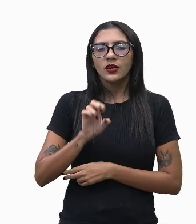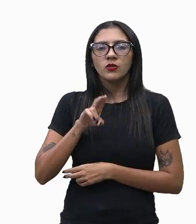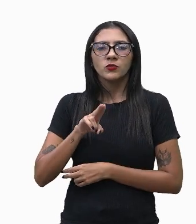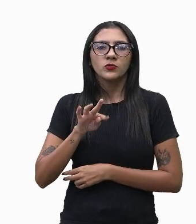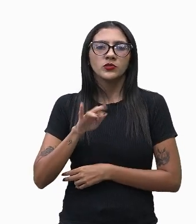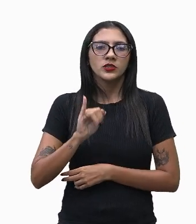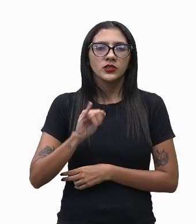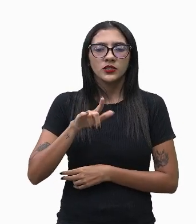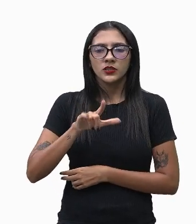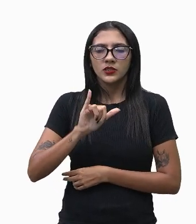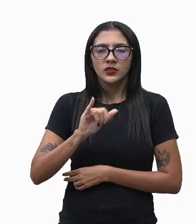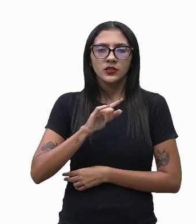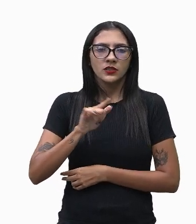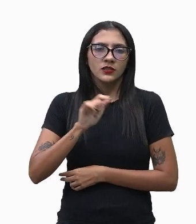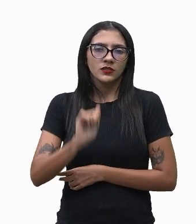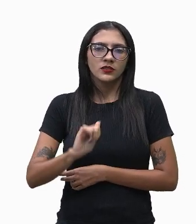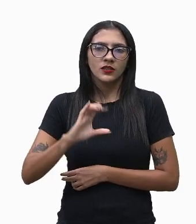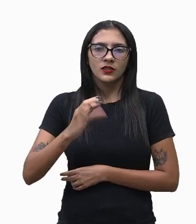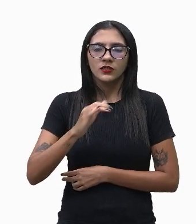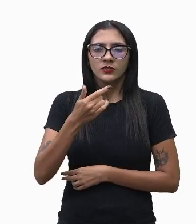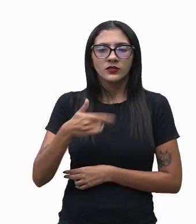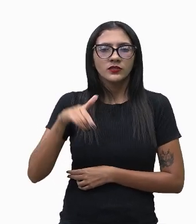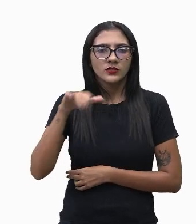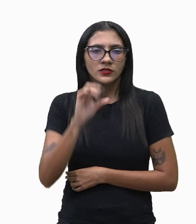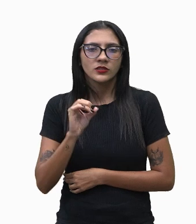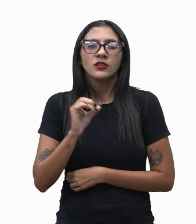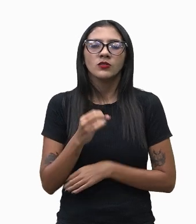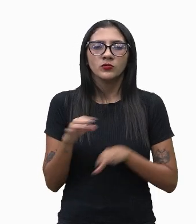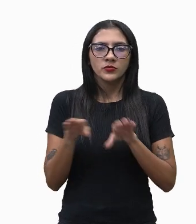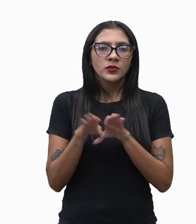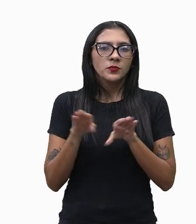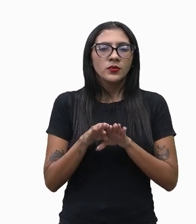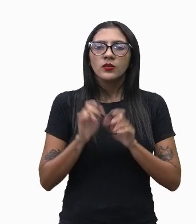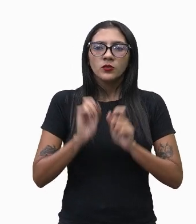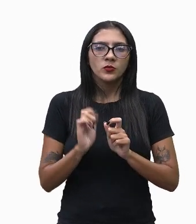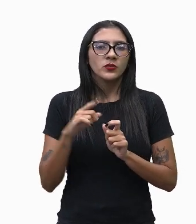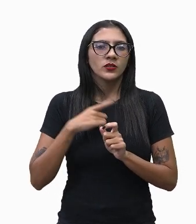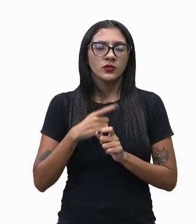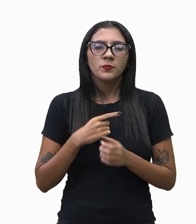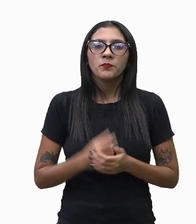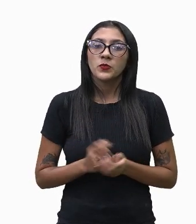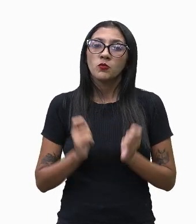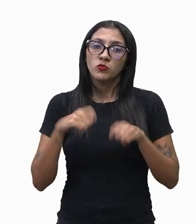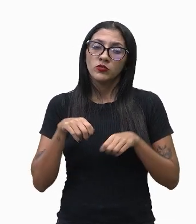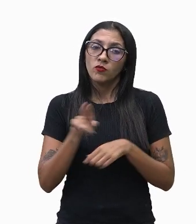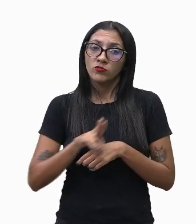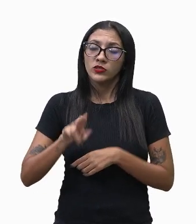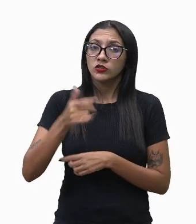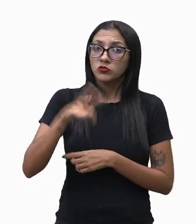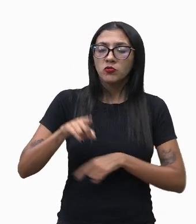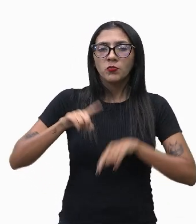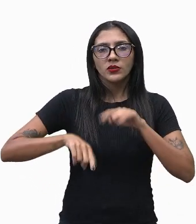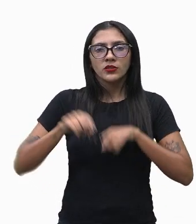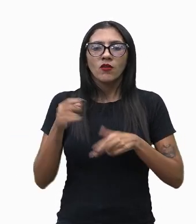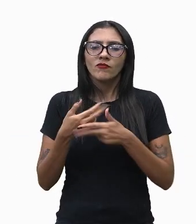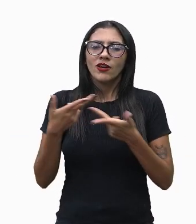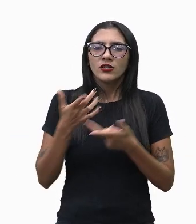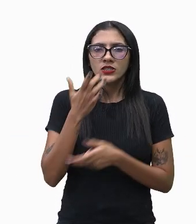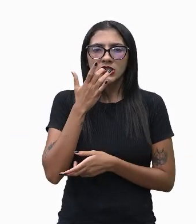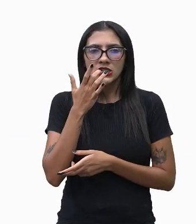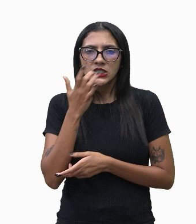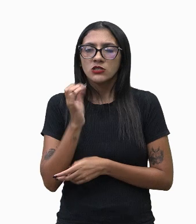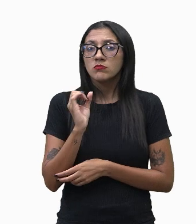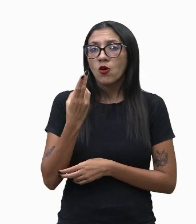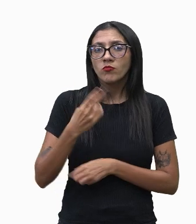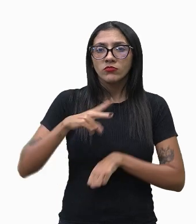dentro do consumo sustentável, a questão da reutilização, onde nós podemos reaproveitar embalagens, plásticos e